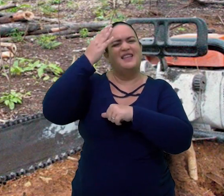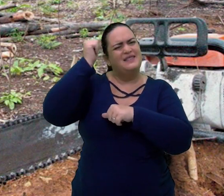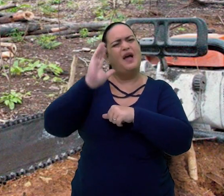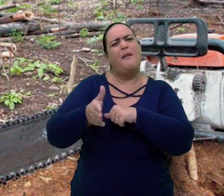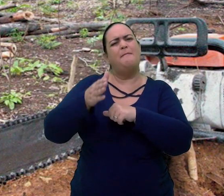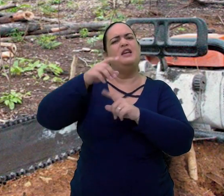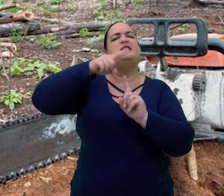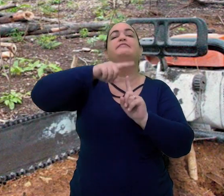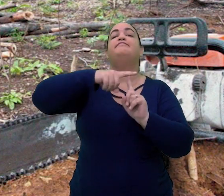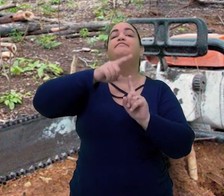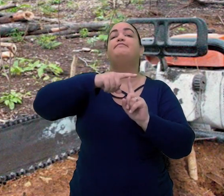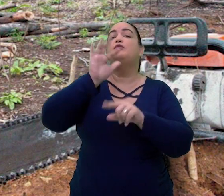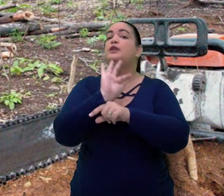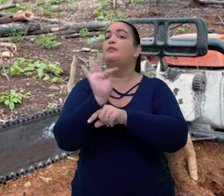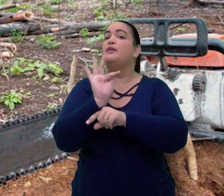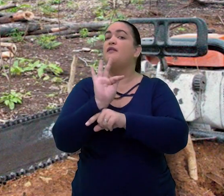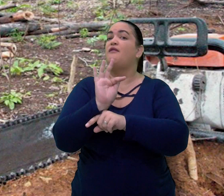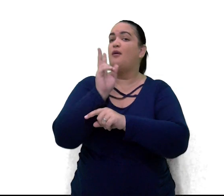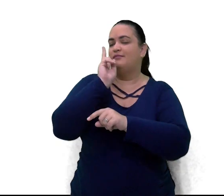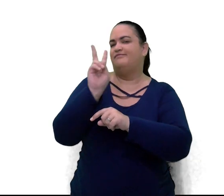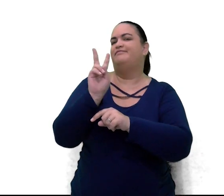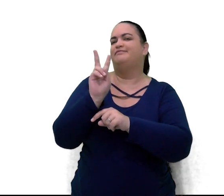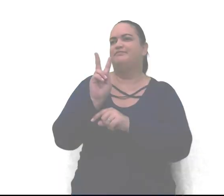estaremos nos deparando a partir de agora.